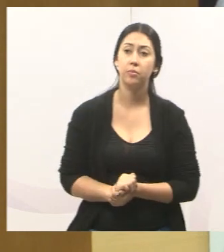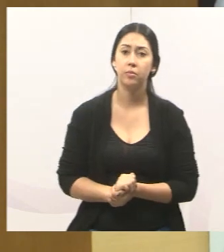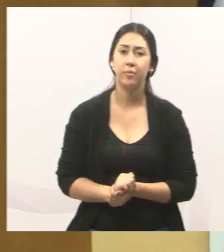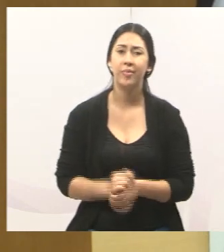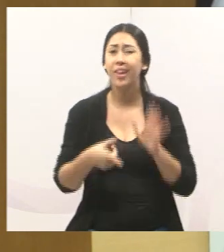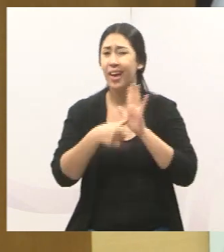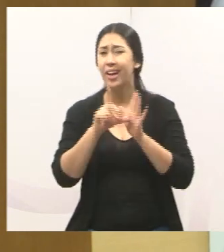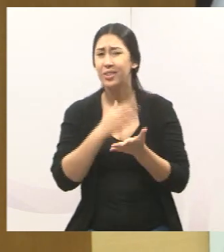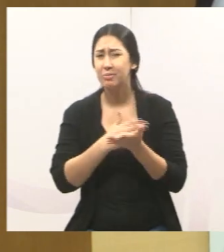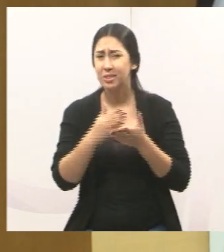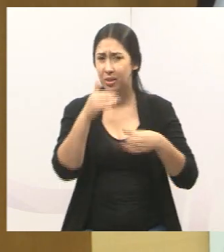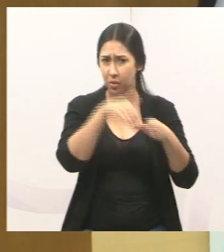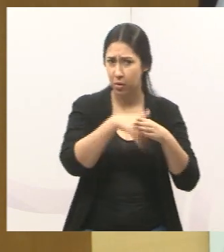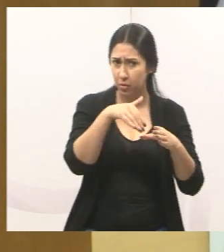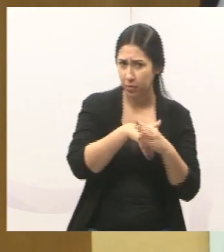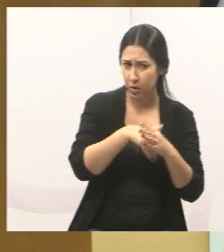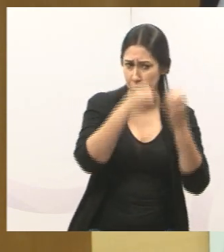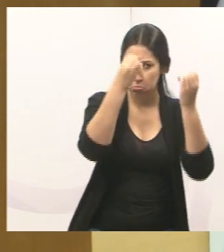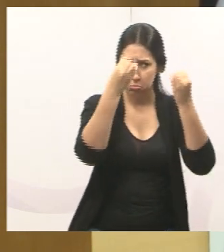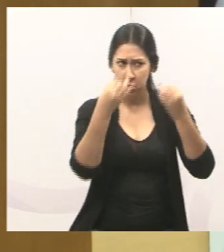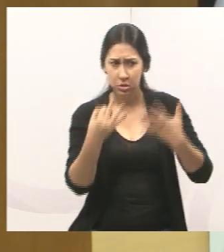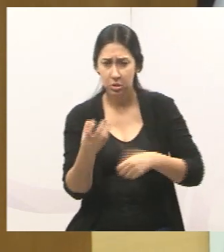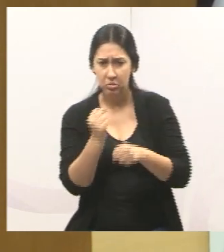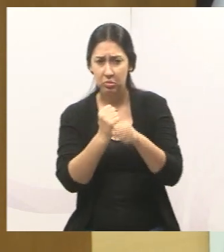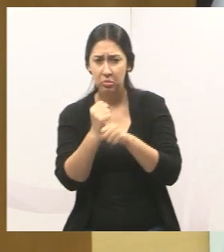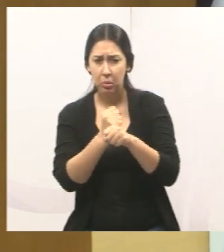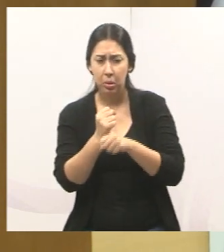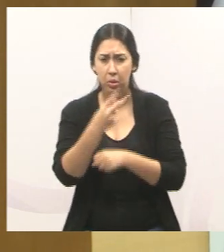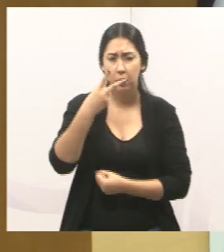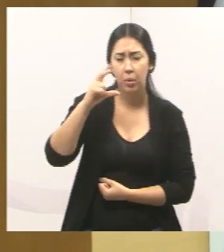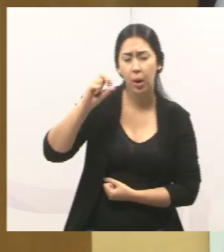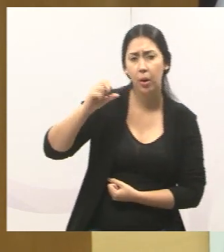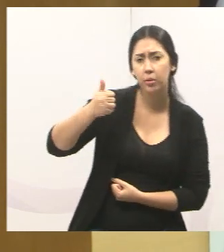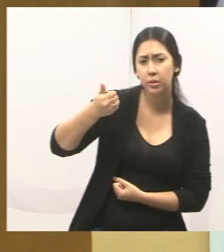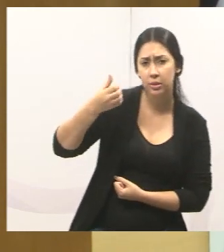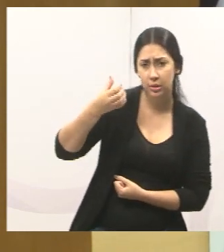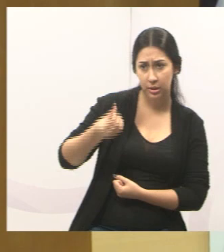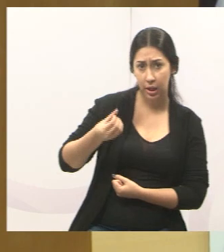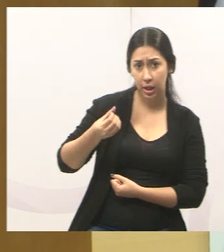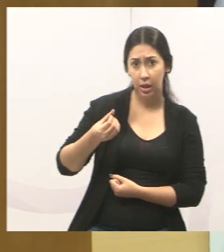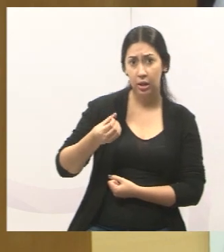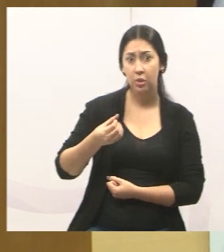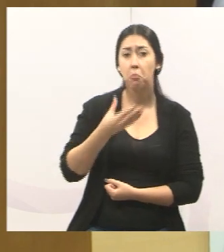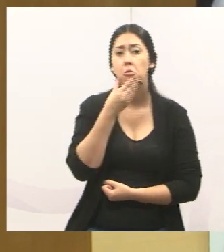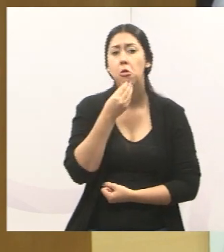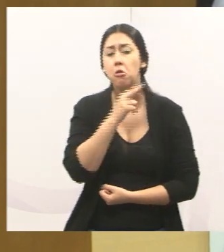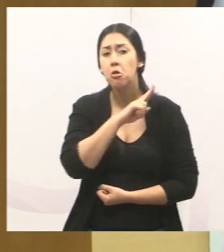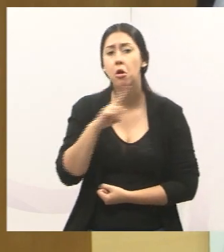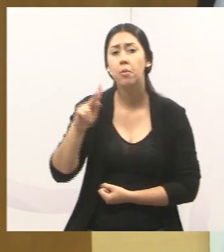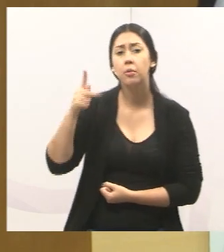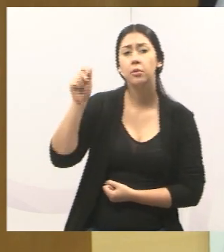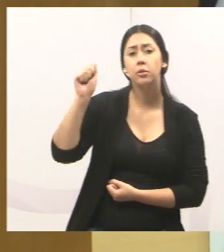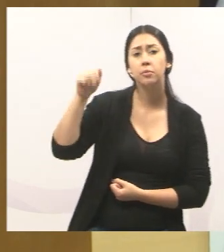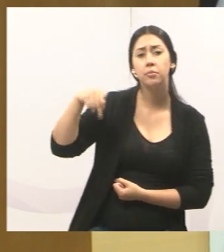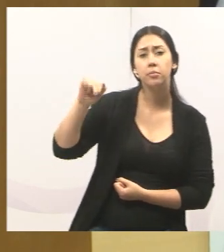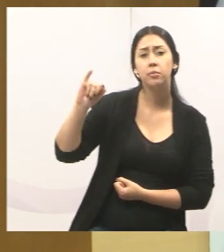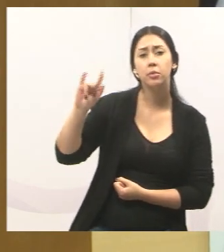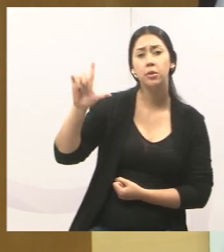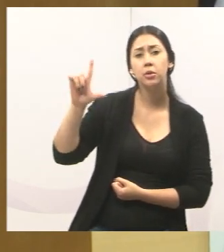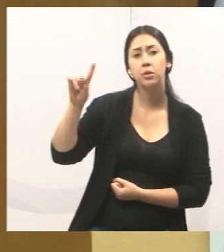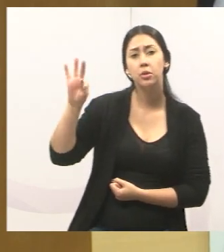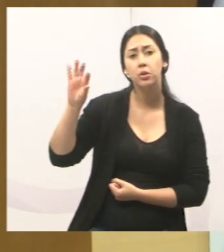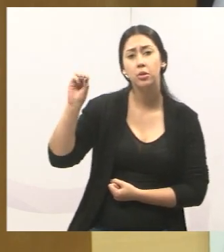meu voto sobre as análises das contas de 2016 do ex-prefeito Hamilton Ribeiro Mota, gostaria de explicar para a